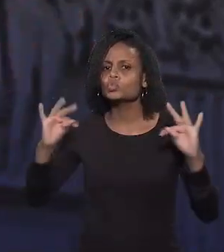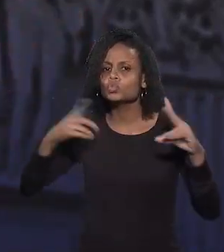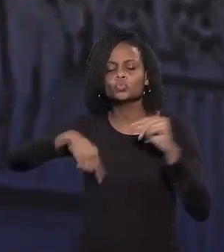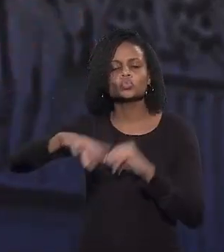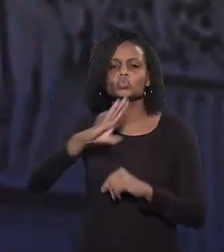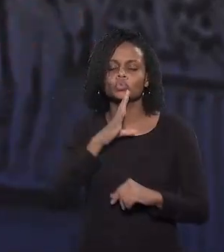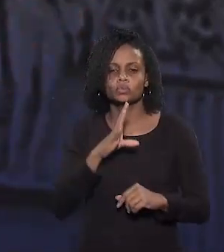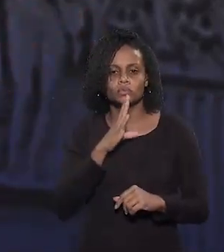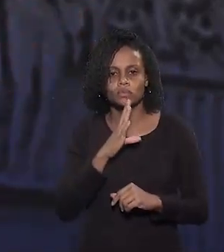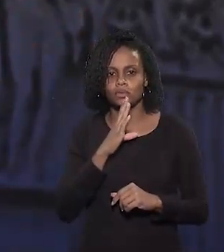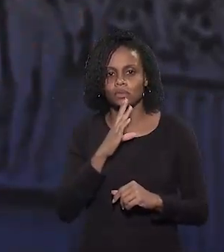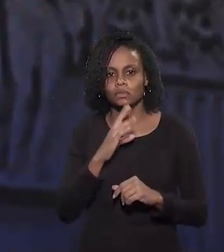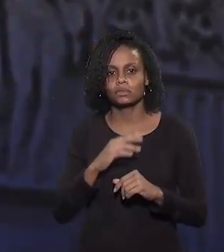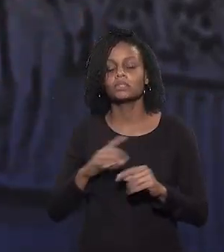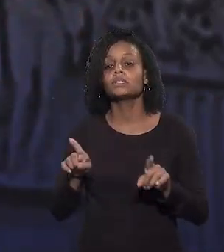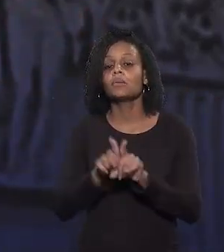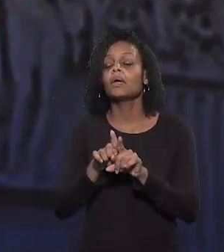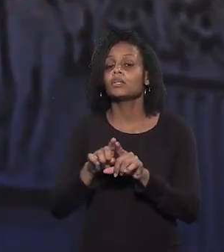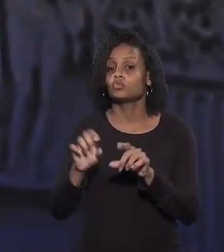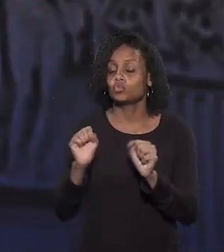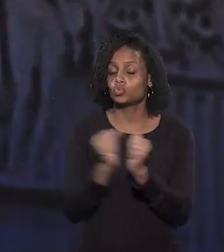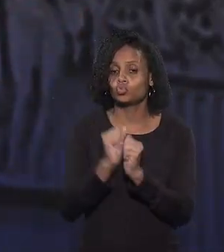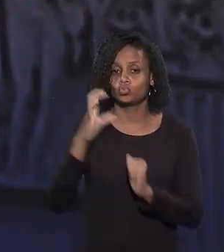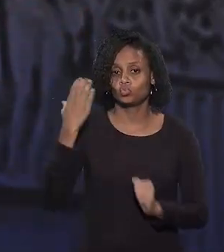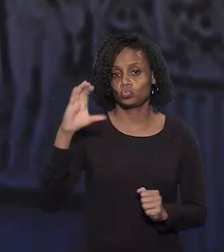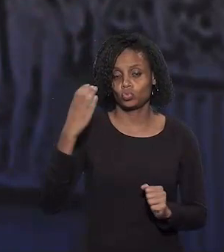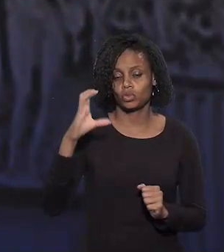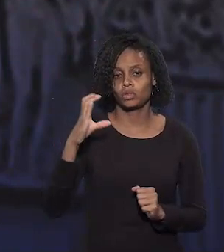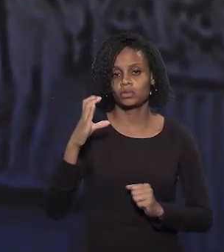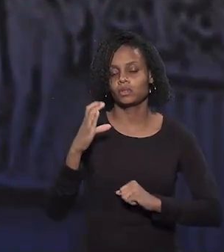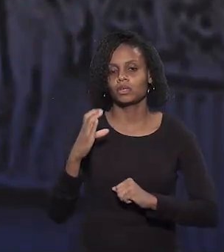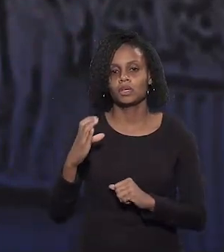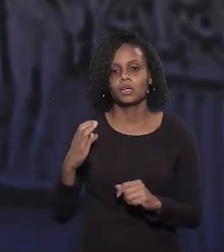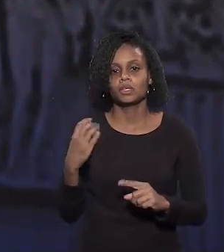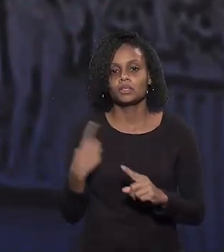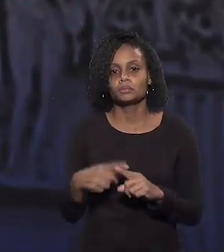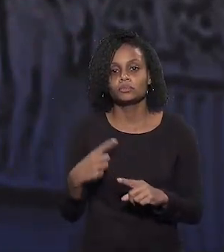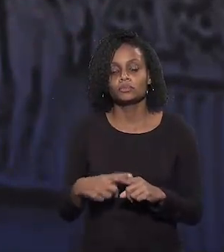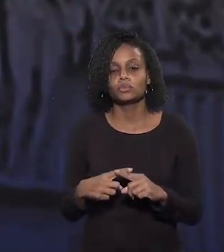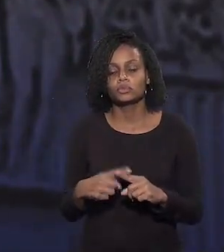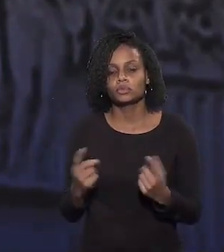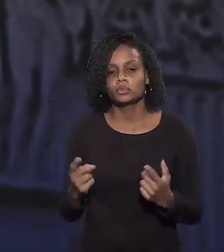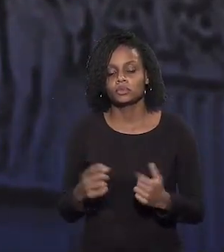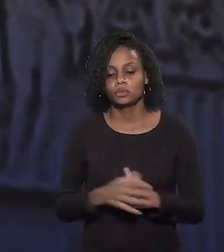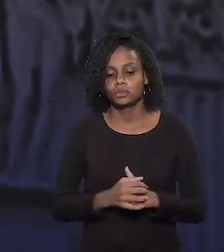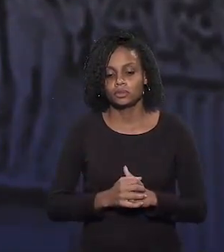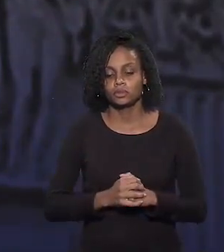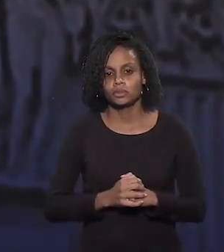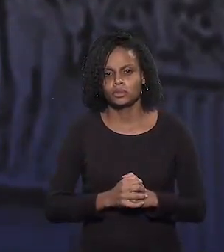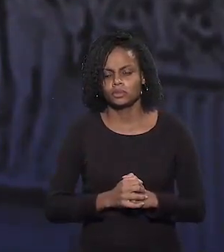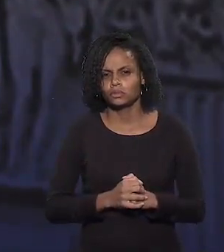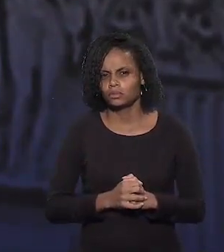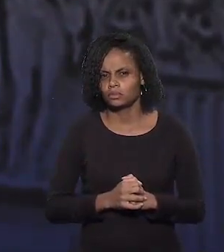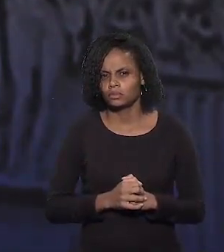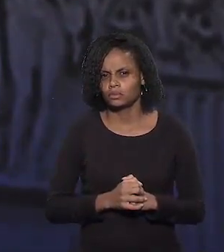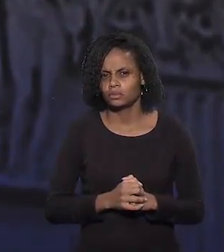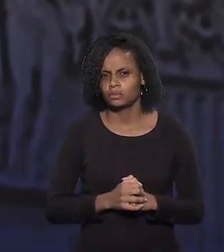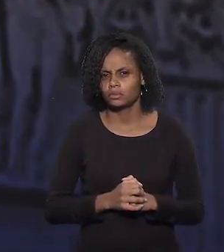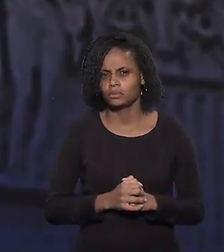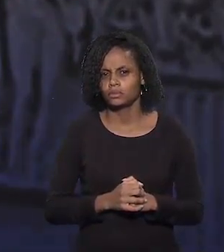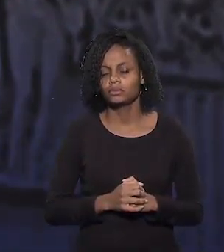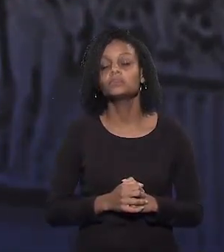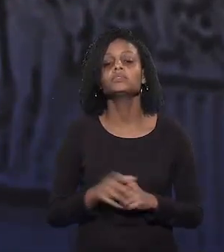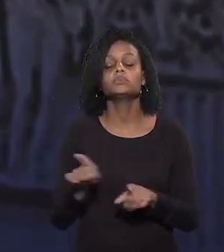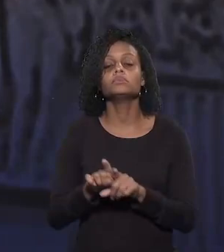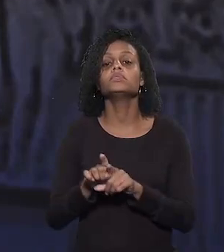que hoje conhecemos, incluso desde a ciência, porque não se intenta só colocar as coisas abstratas, como alguns pensam,